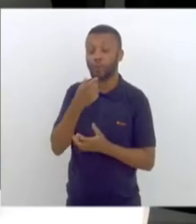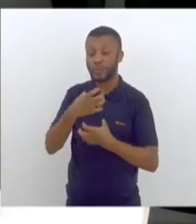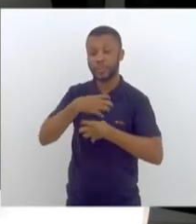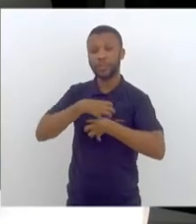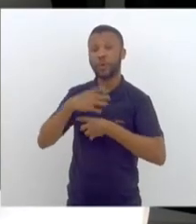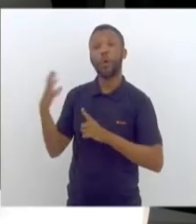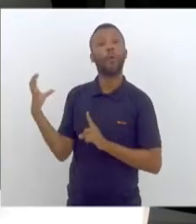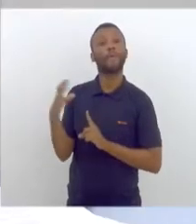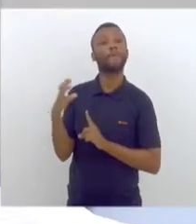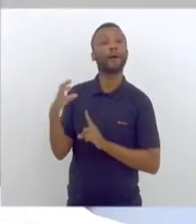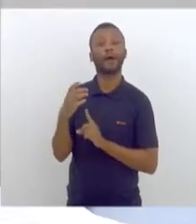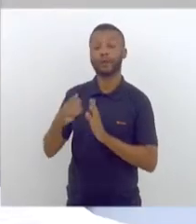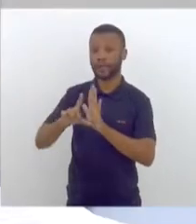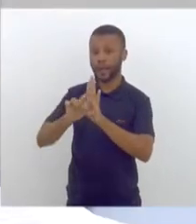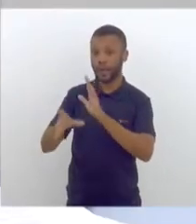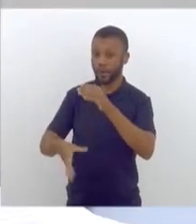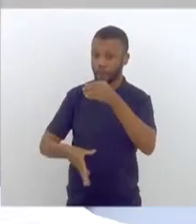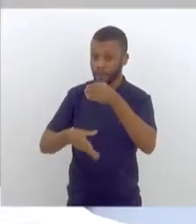Julho